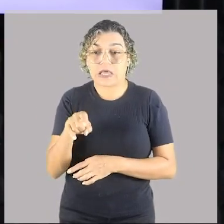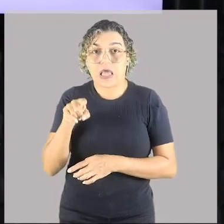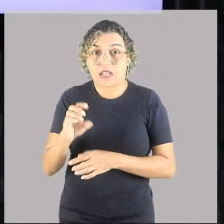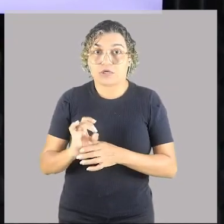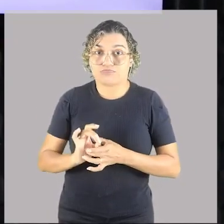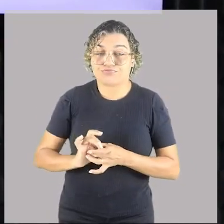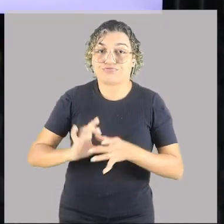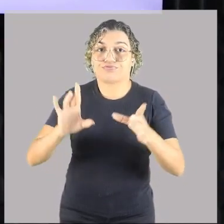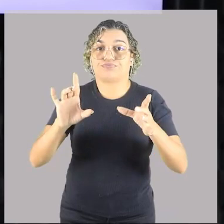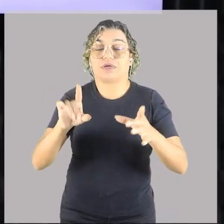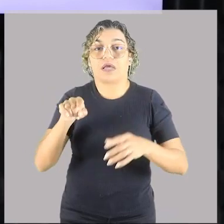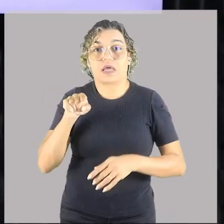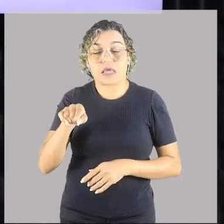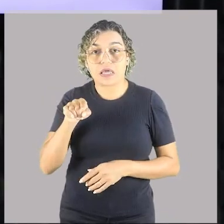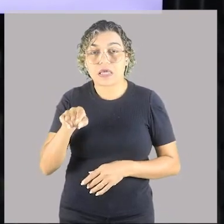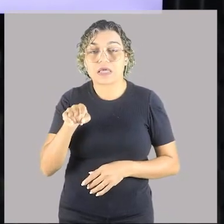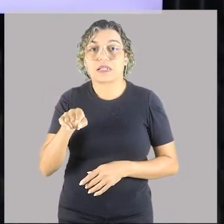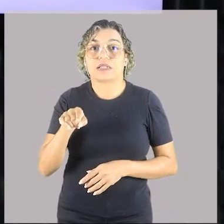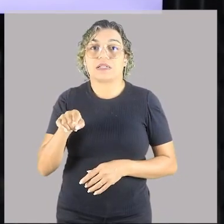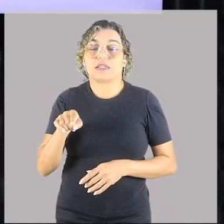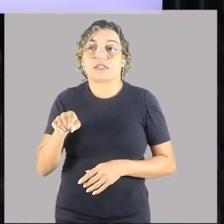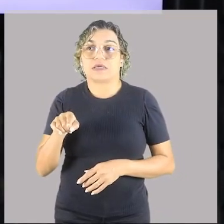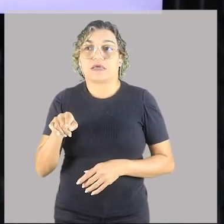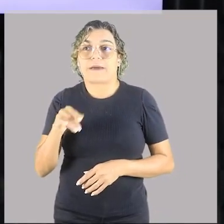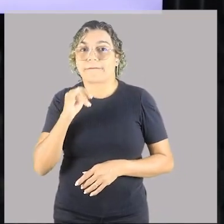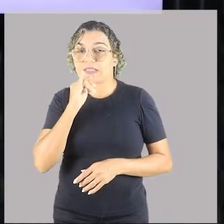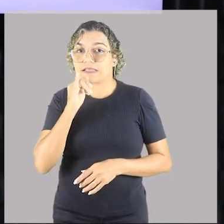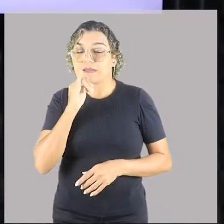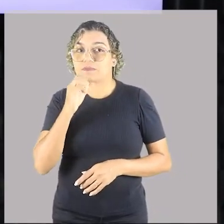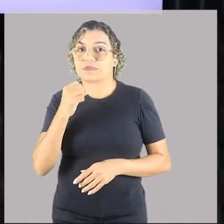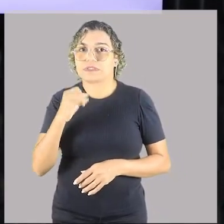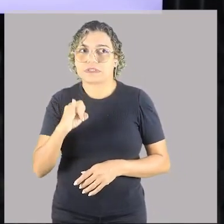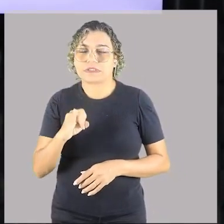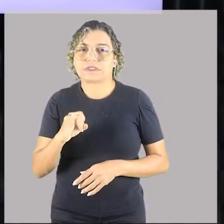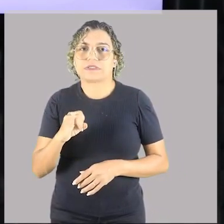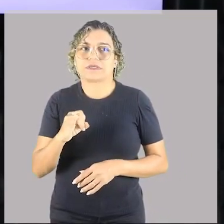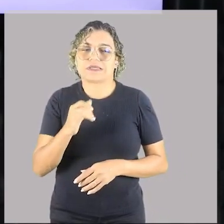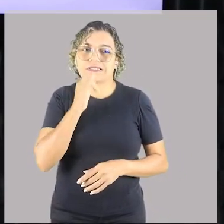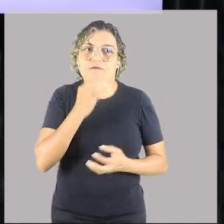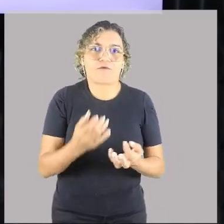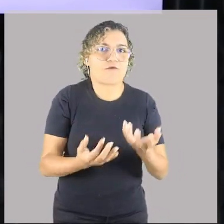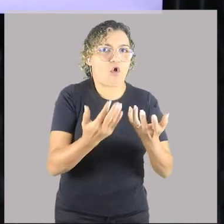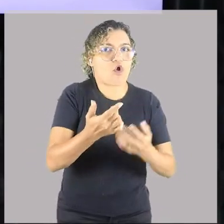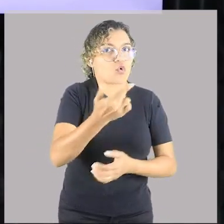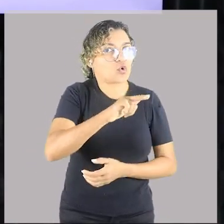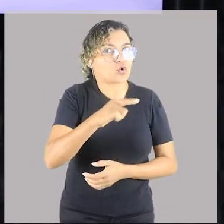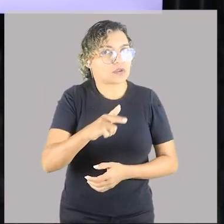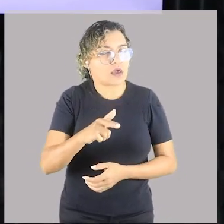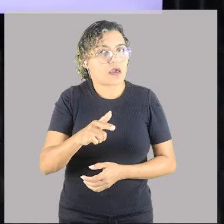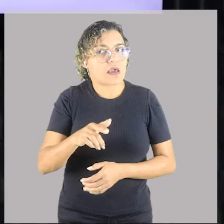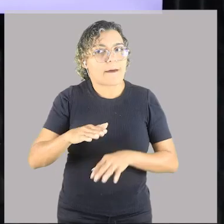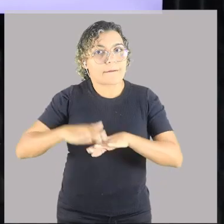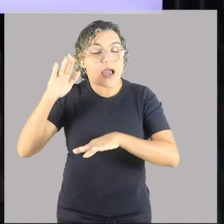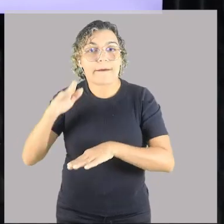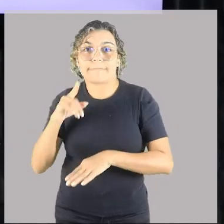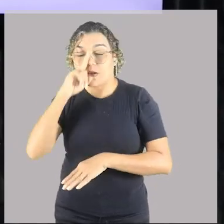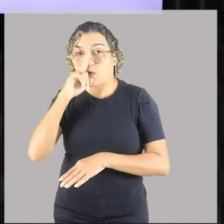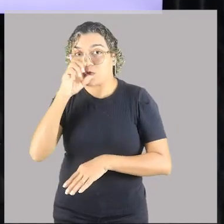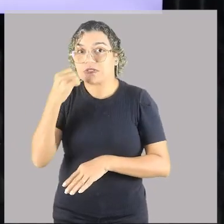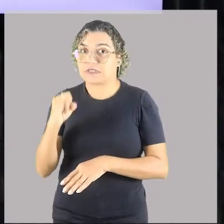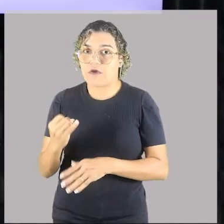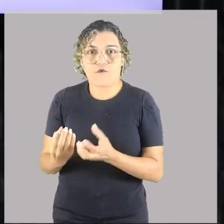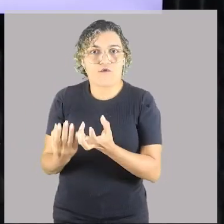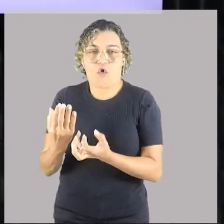queima, ele é mais nocivo quando há queima. Ok? Deixando essa dica aí prazerosa para vocês,